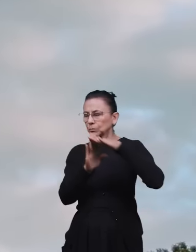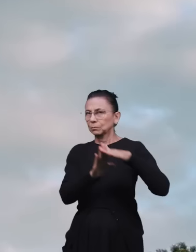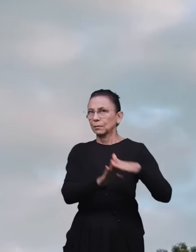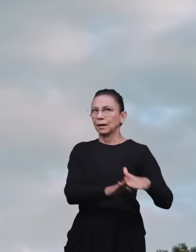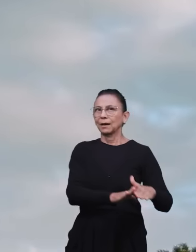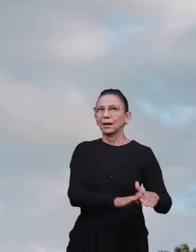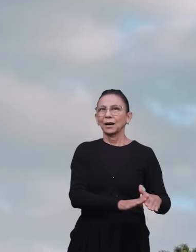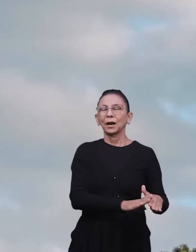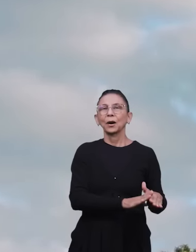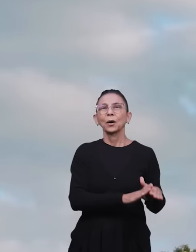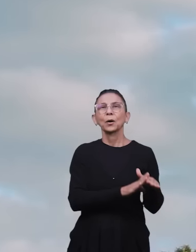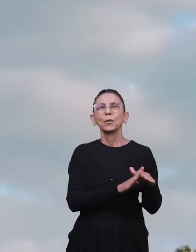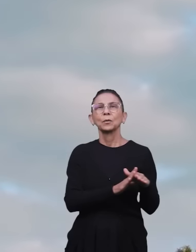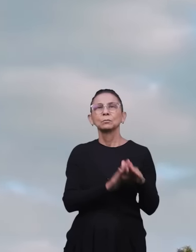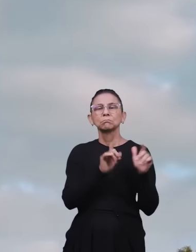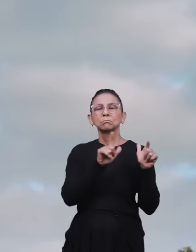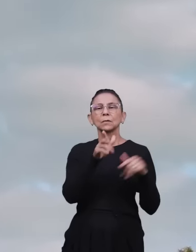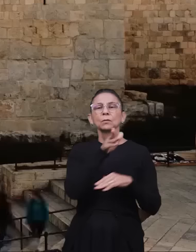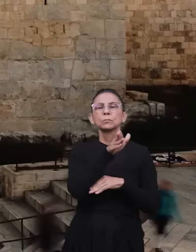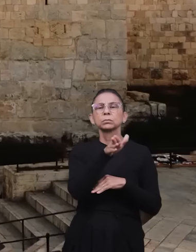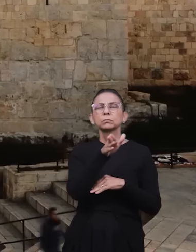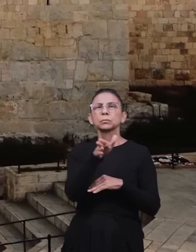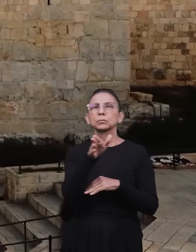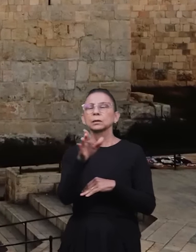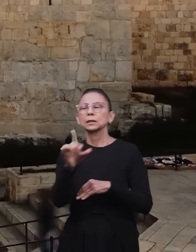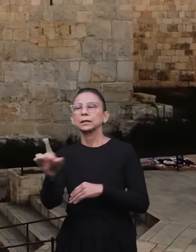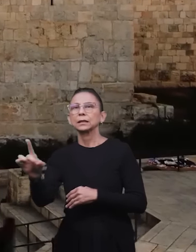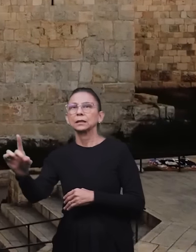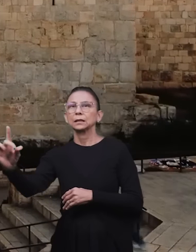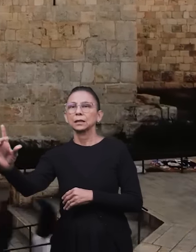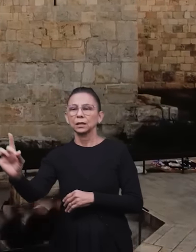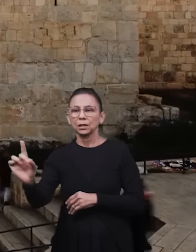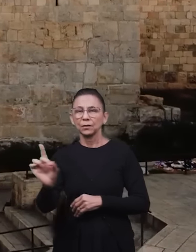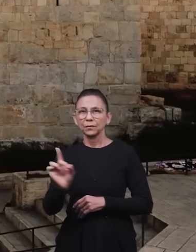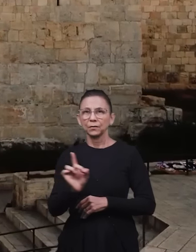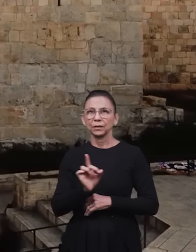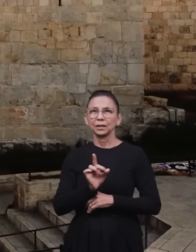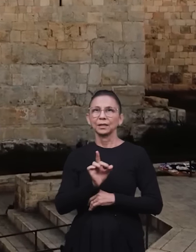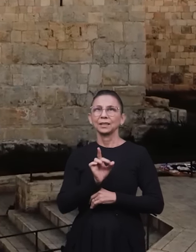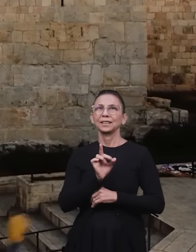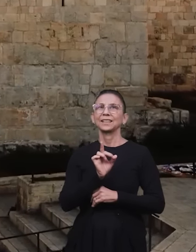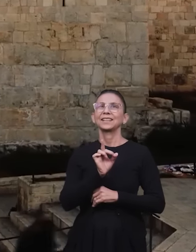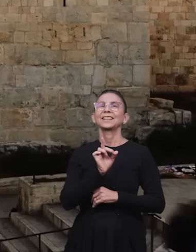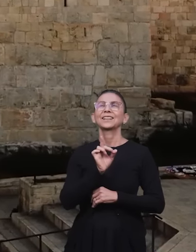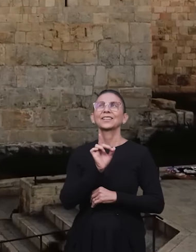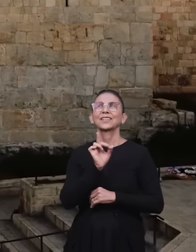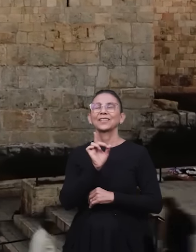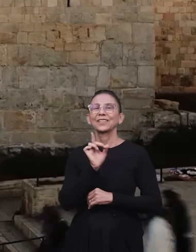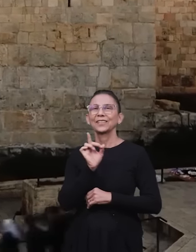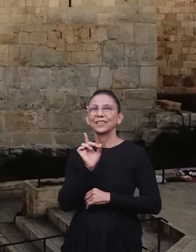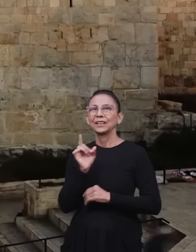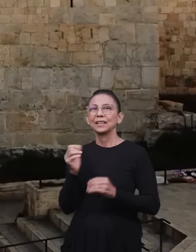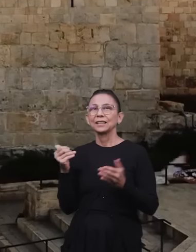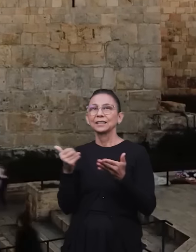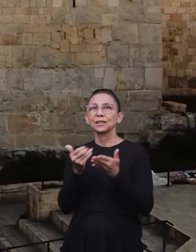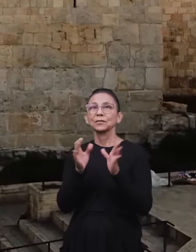guardará de todo mal. Tua entrada e saída,